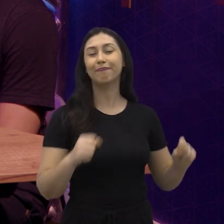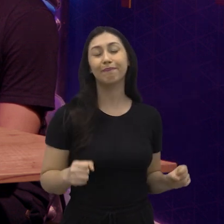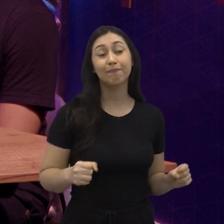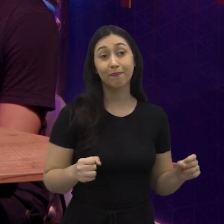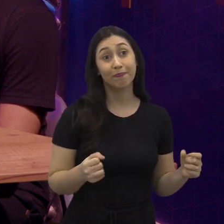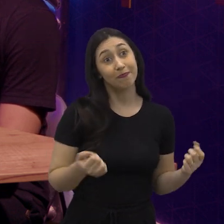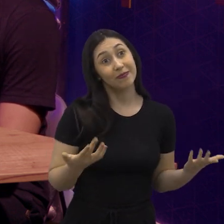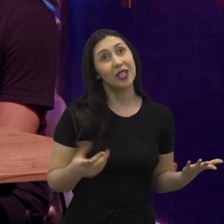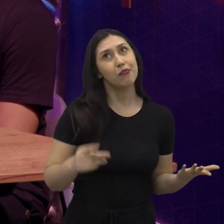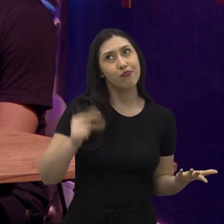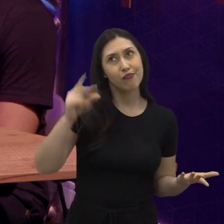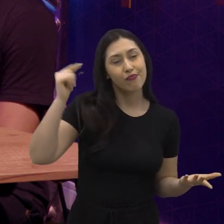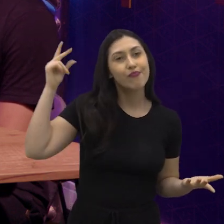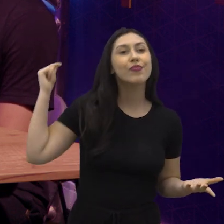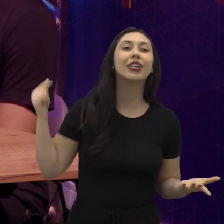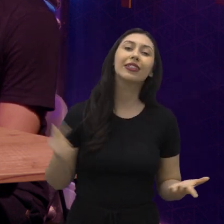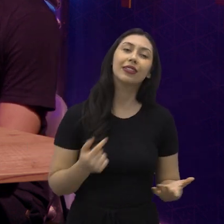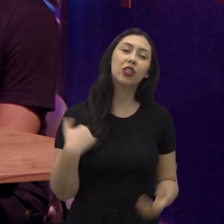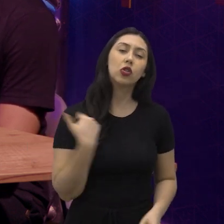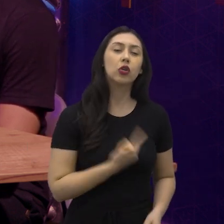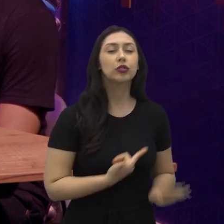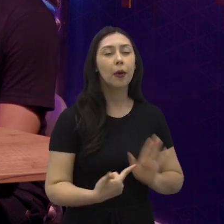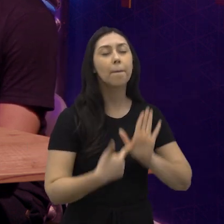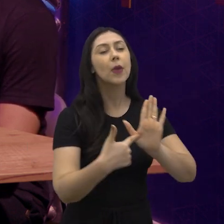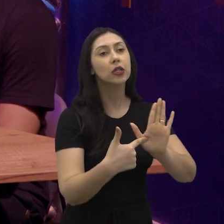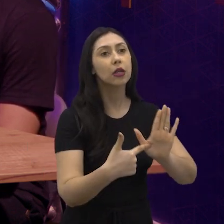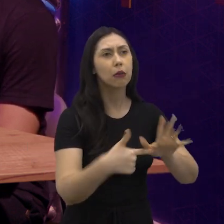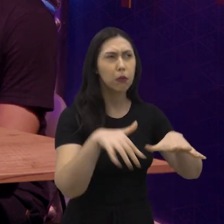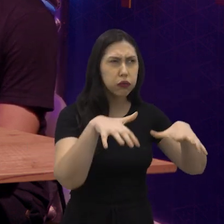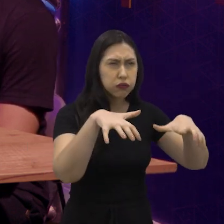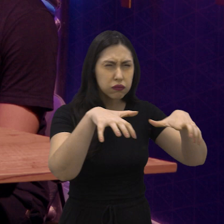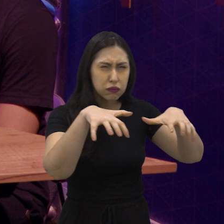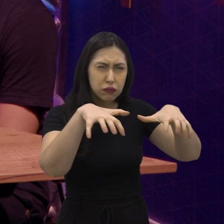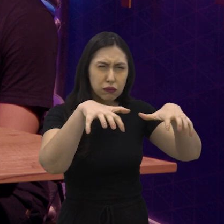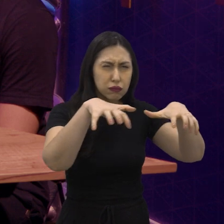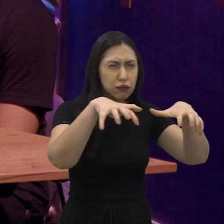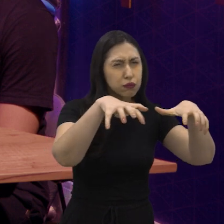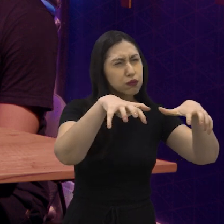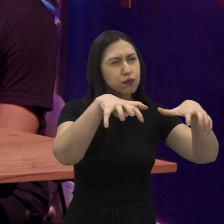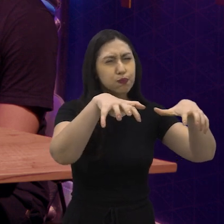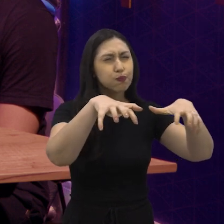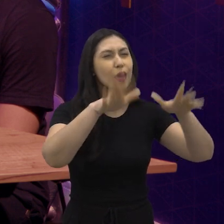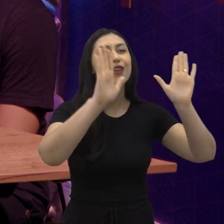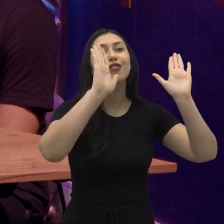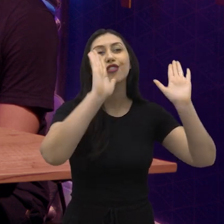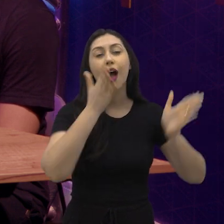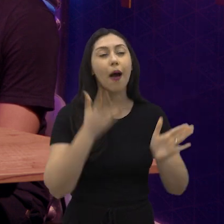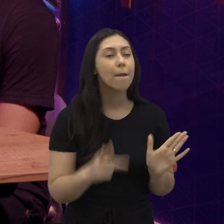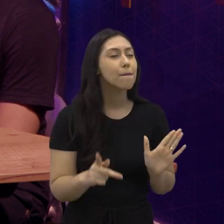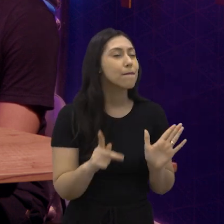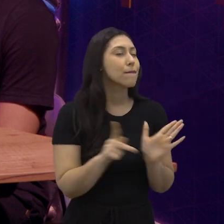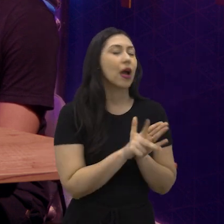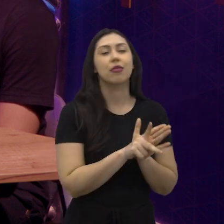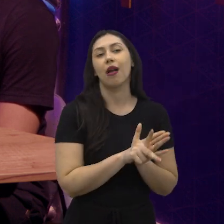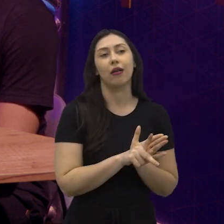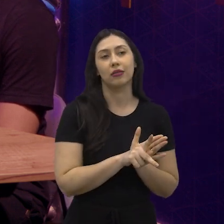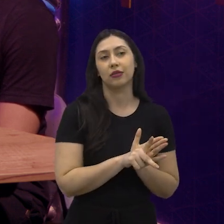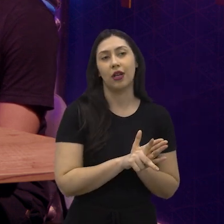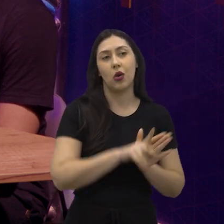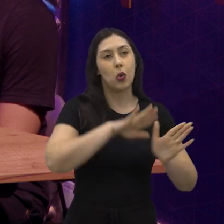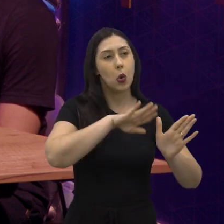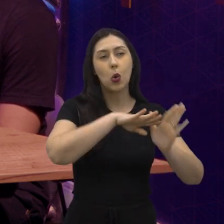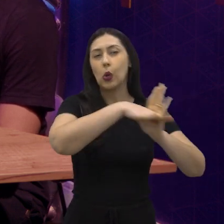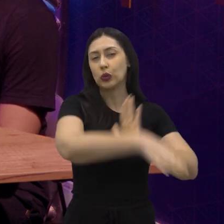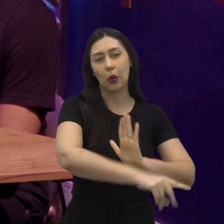gente, isso desde a antiguidade. A gente falou, né, que o terror, ele existe, né, com a gente, né? A gente sente o